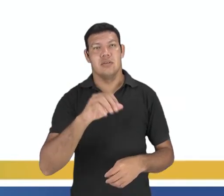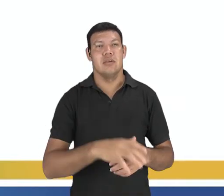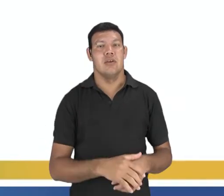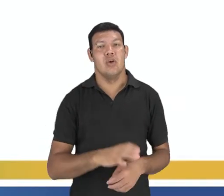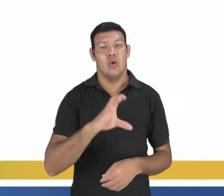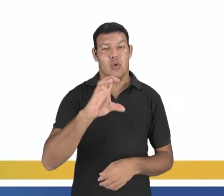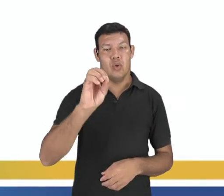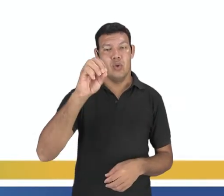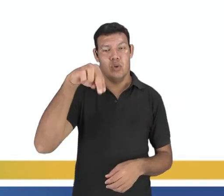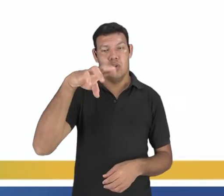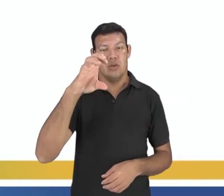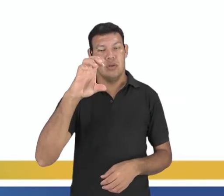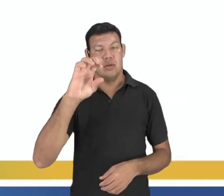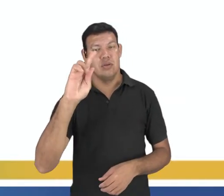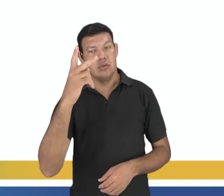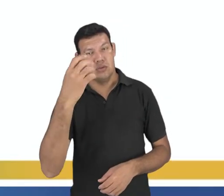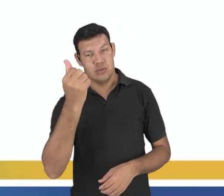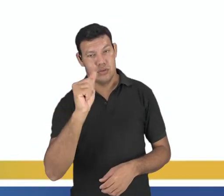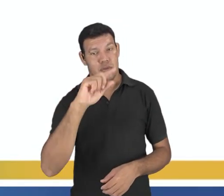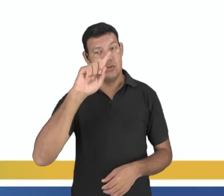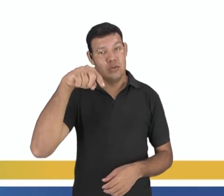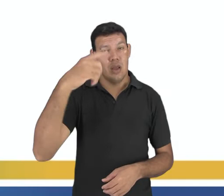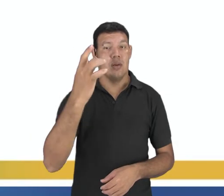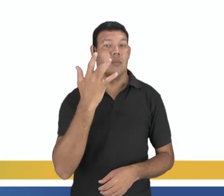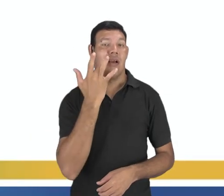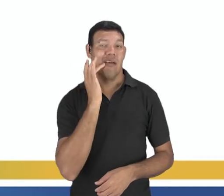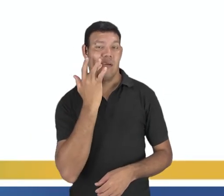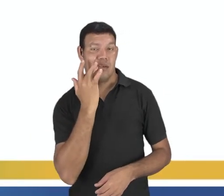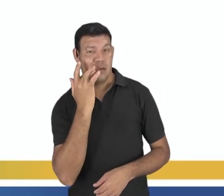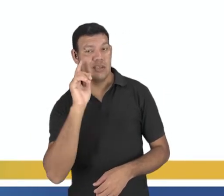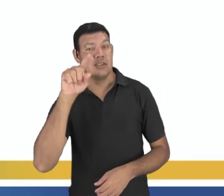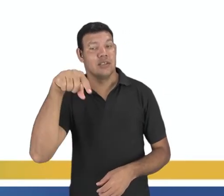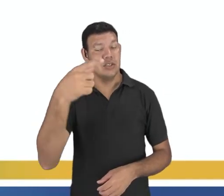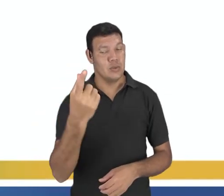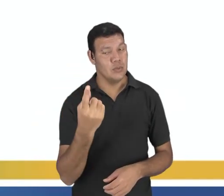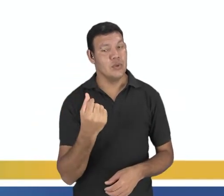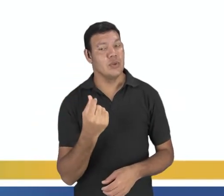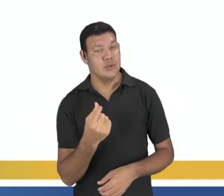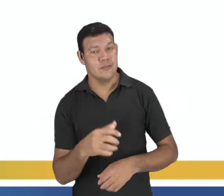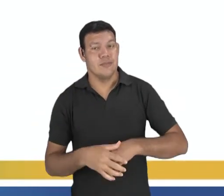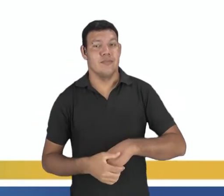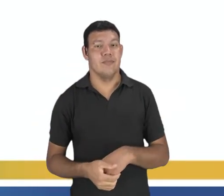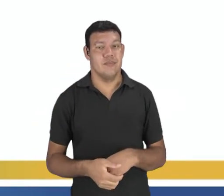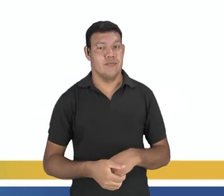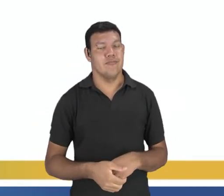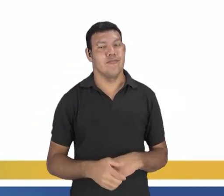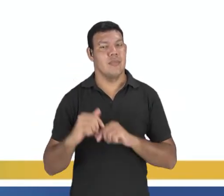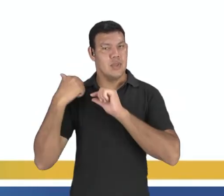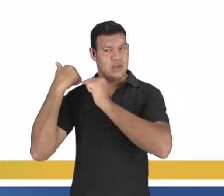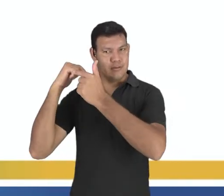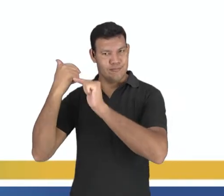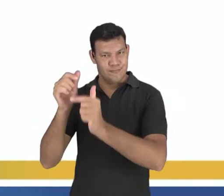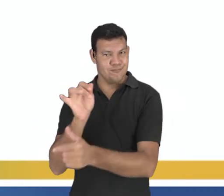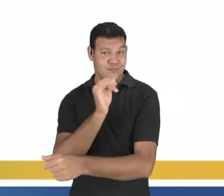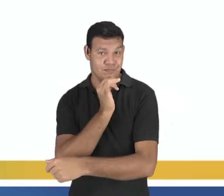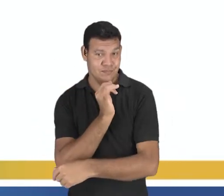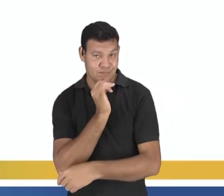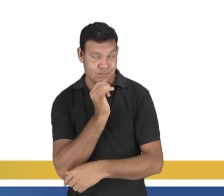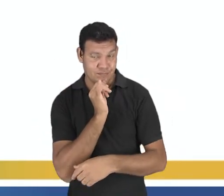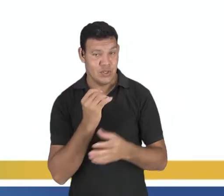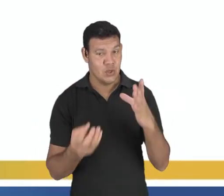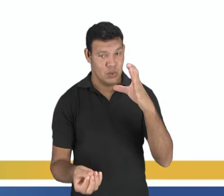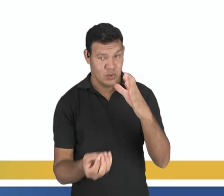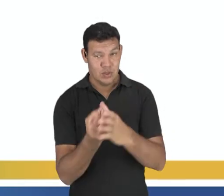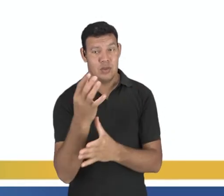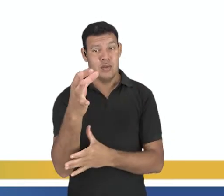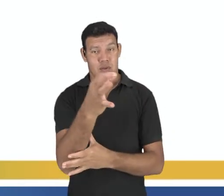o ouro e o dinheiro. Então, um exemplo bem clássico desse